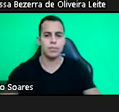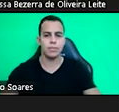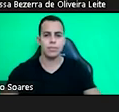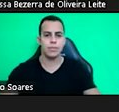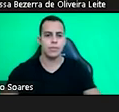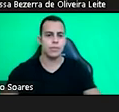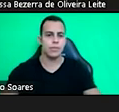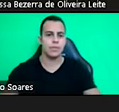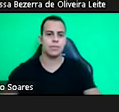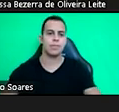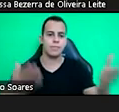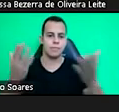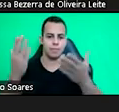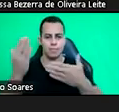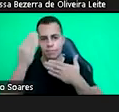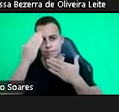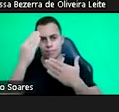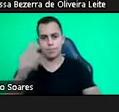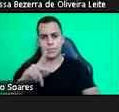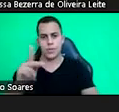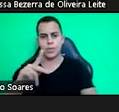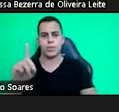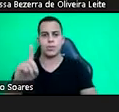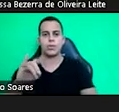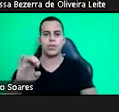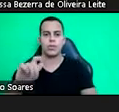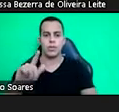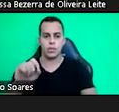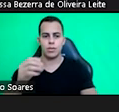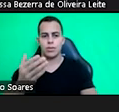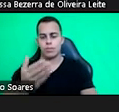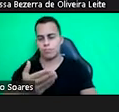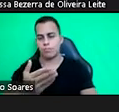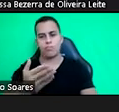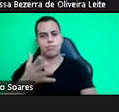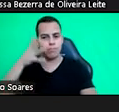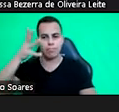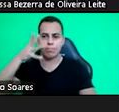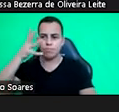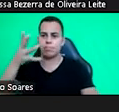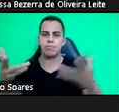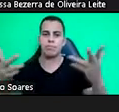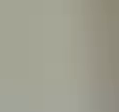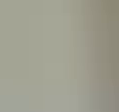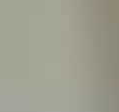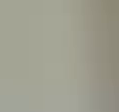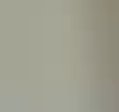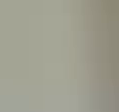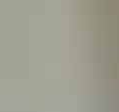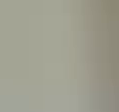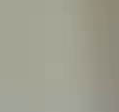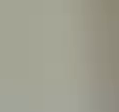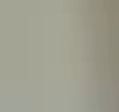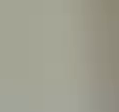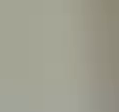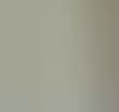Eu queria agradecer ao professor Diego Rovares, a palestra foi sensacional, né? E já temos algumas